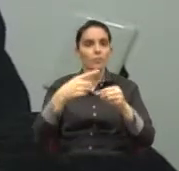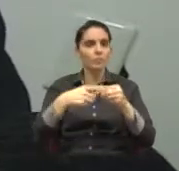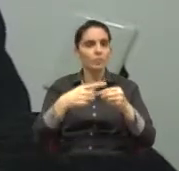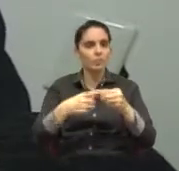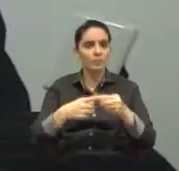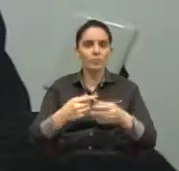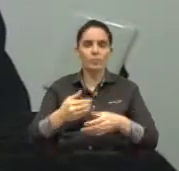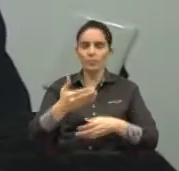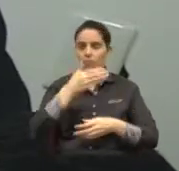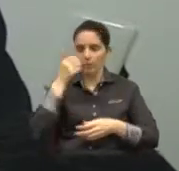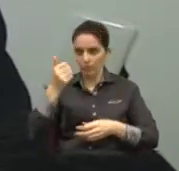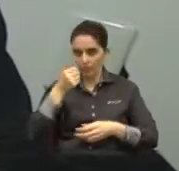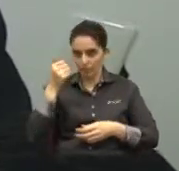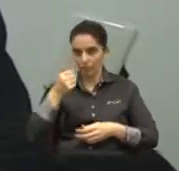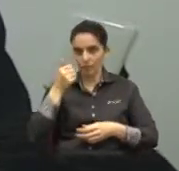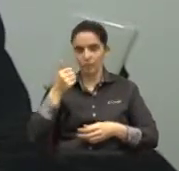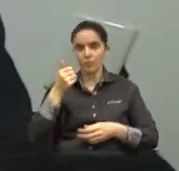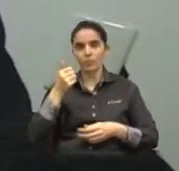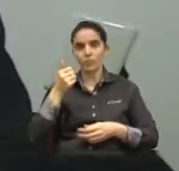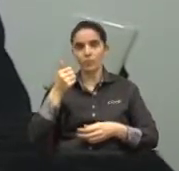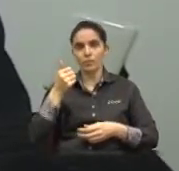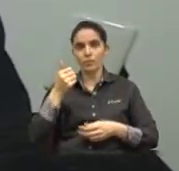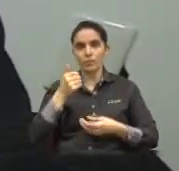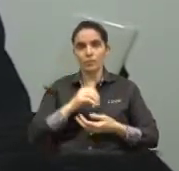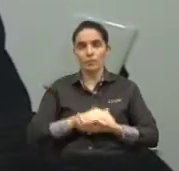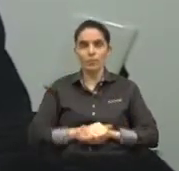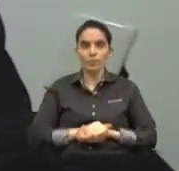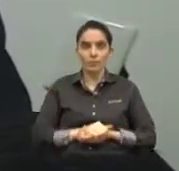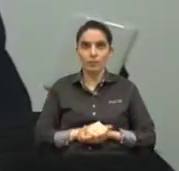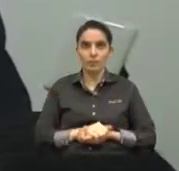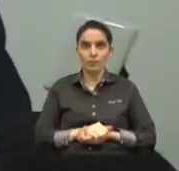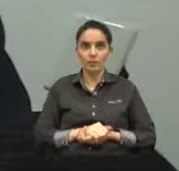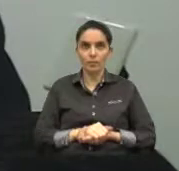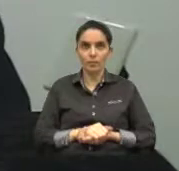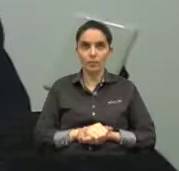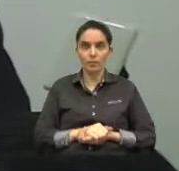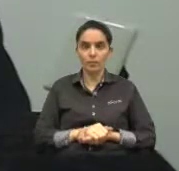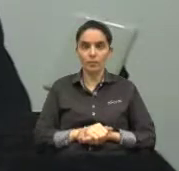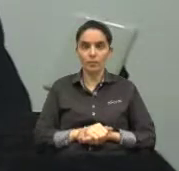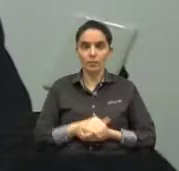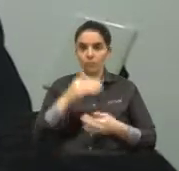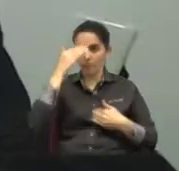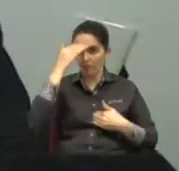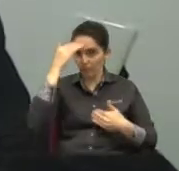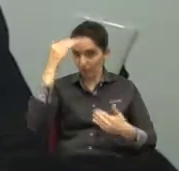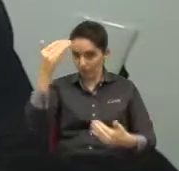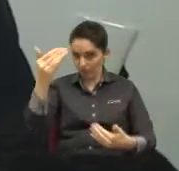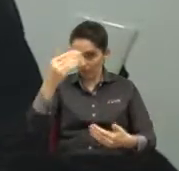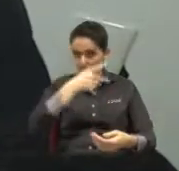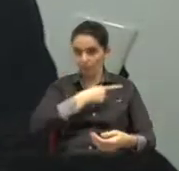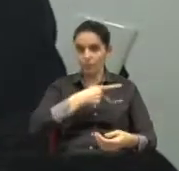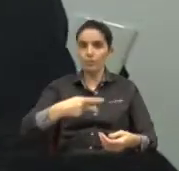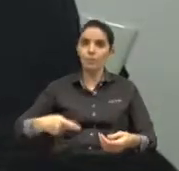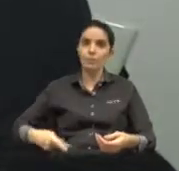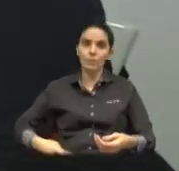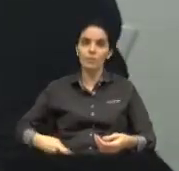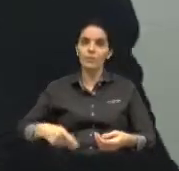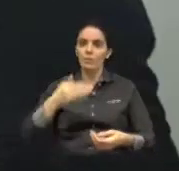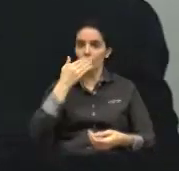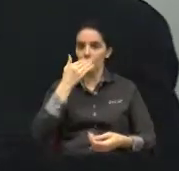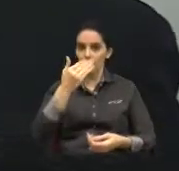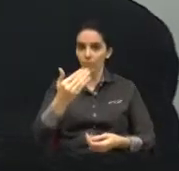a população e toda a nossa cidade. Muito obrigado, presidente, e eu